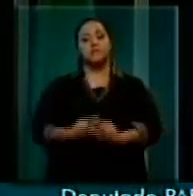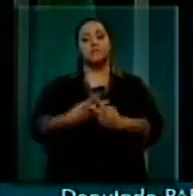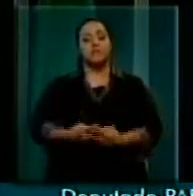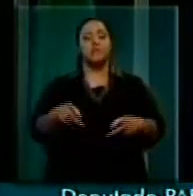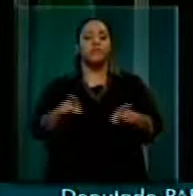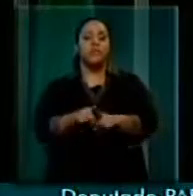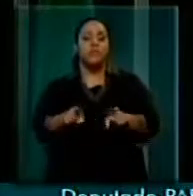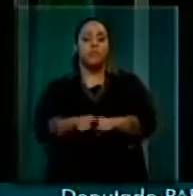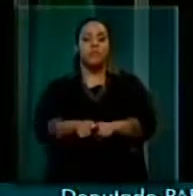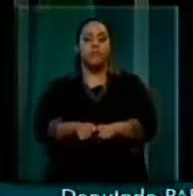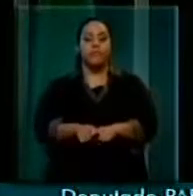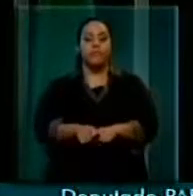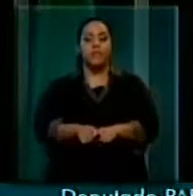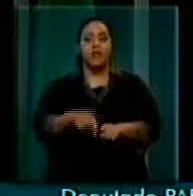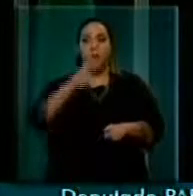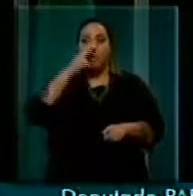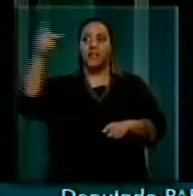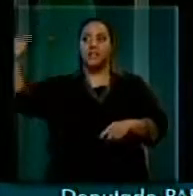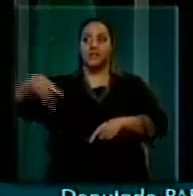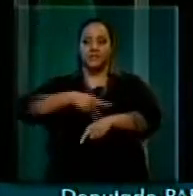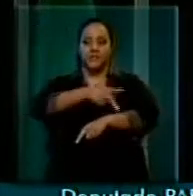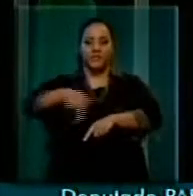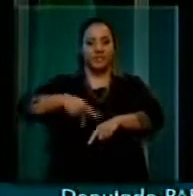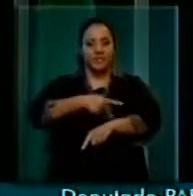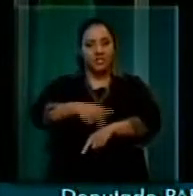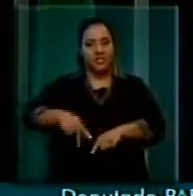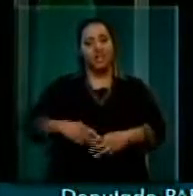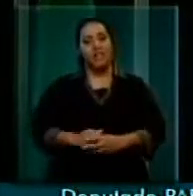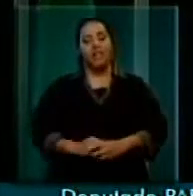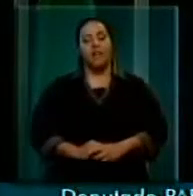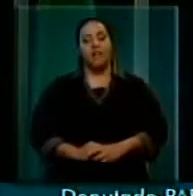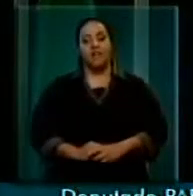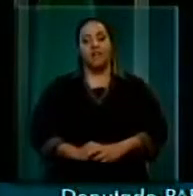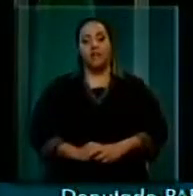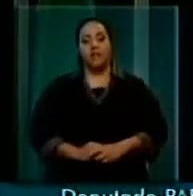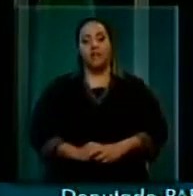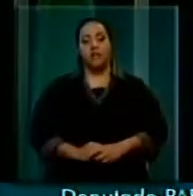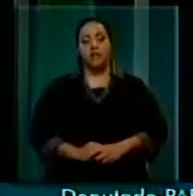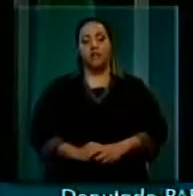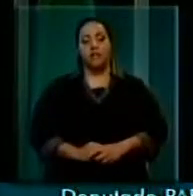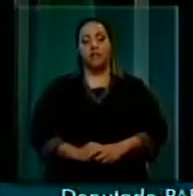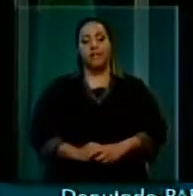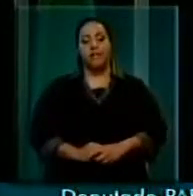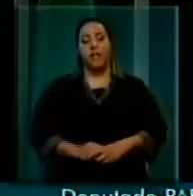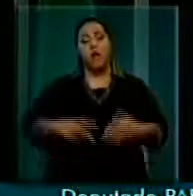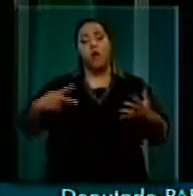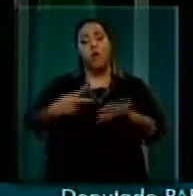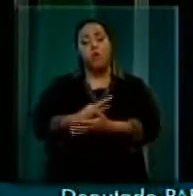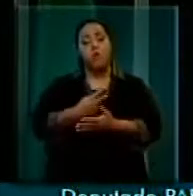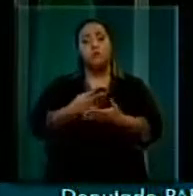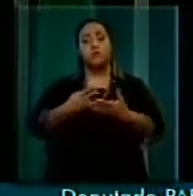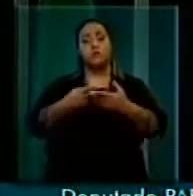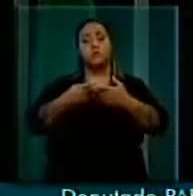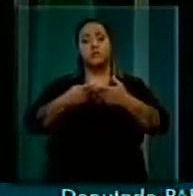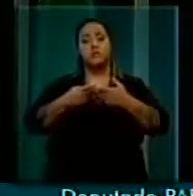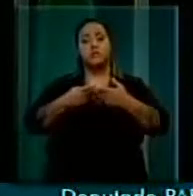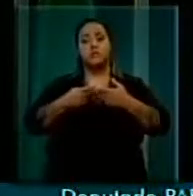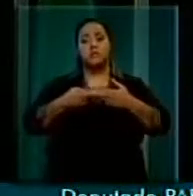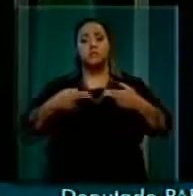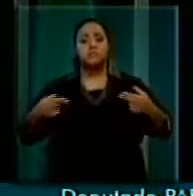caráter internacional, com relação a fatos nítidos e claros de